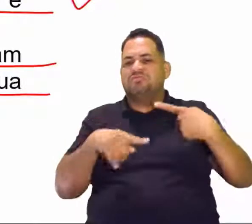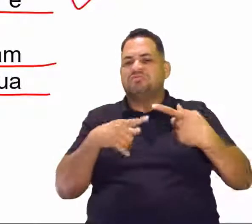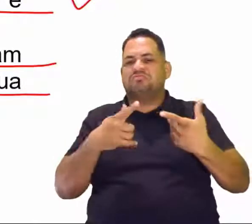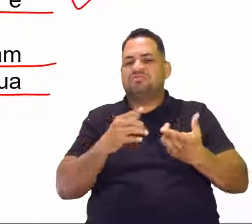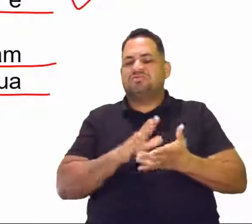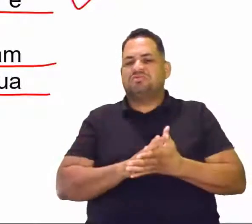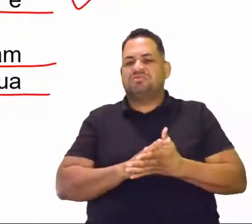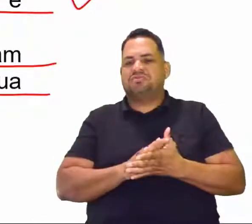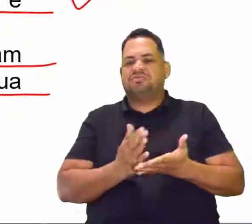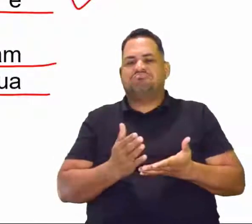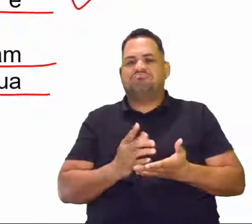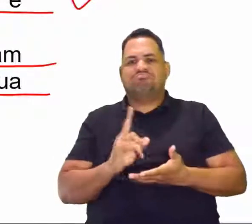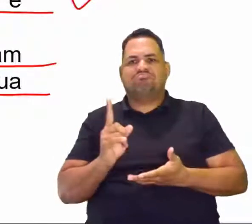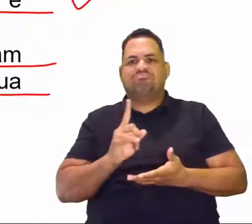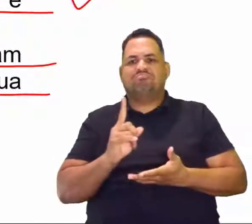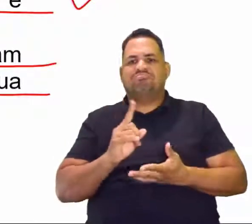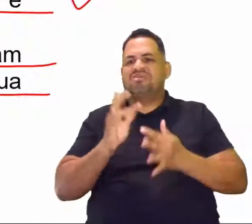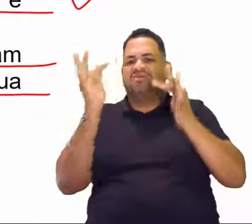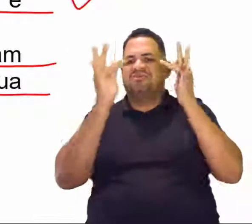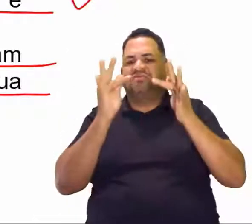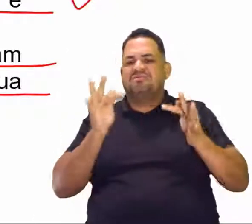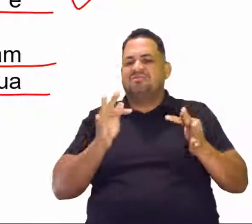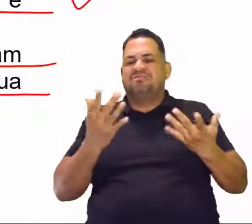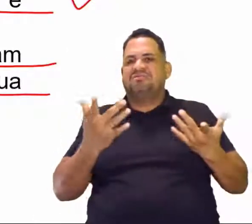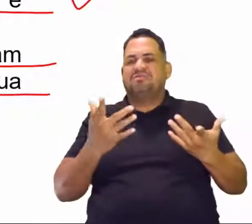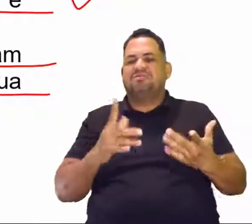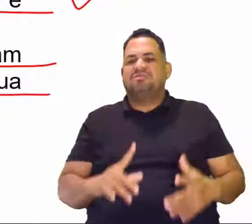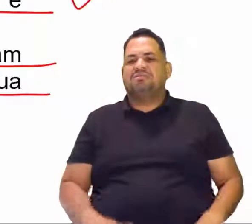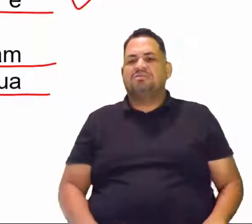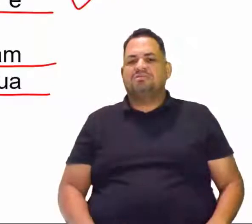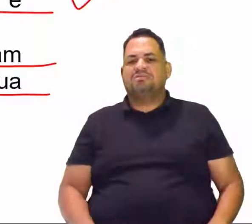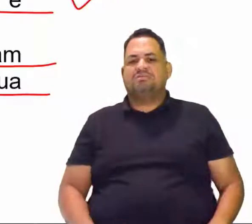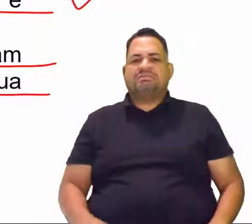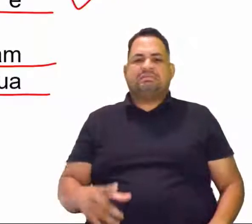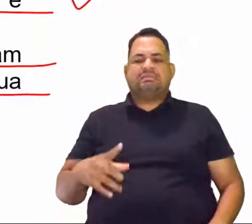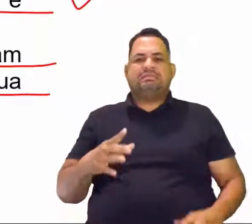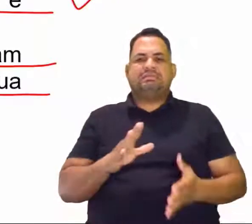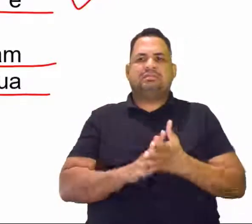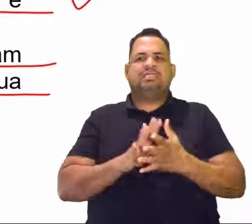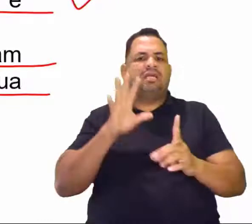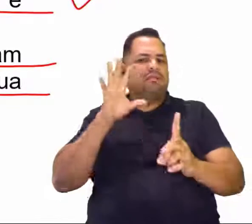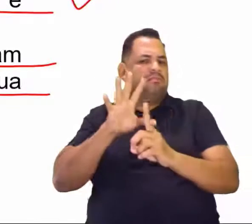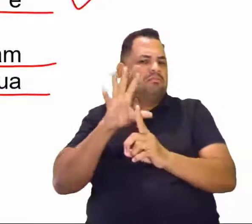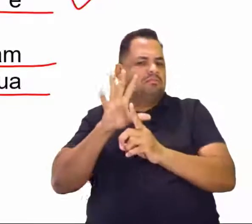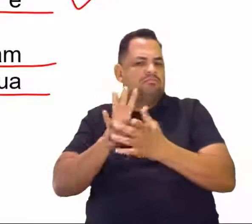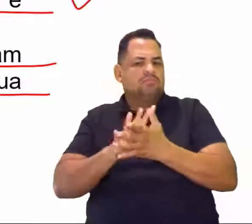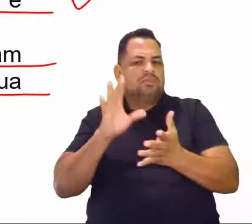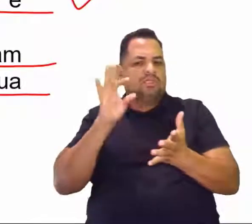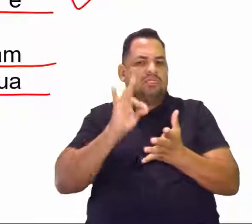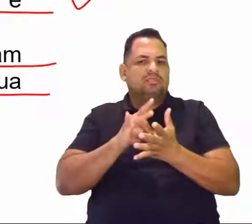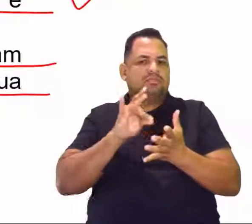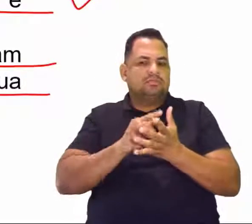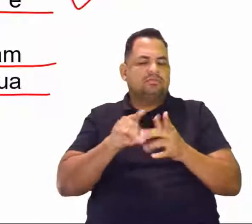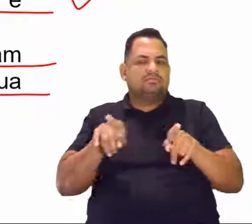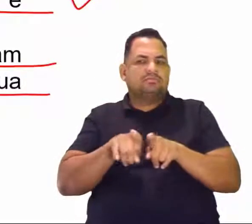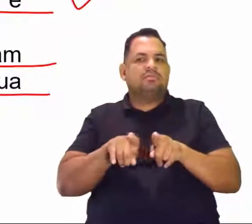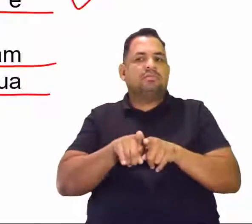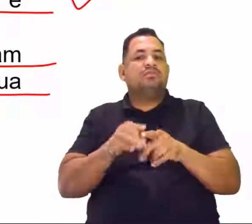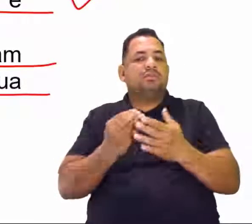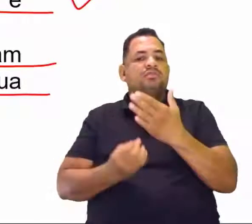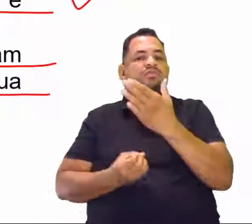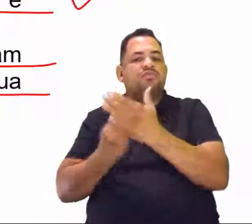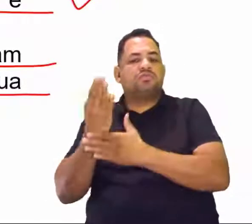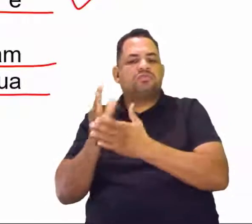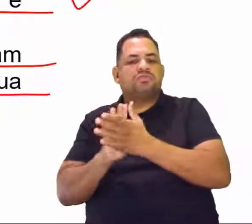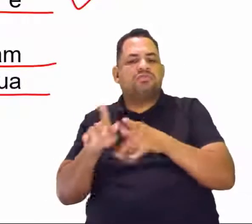infeliz ao meu ver de tentar consolidar essa ideia né Então as verdades elas também são